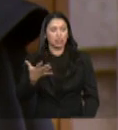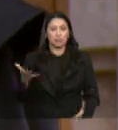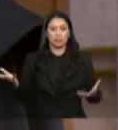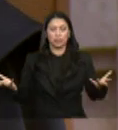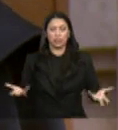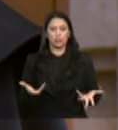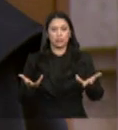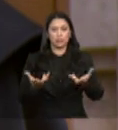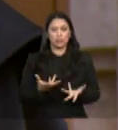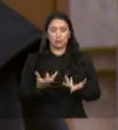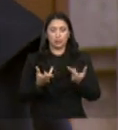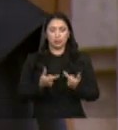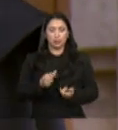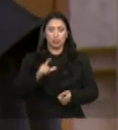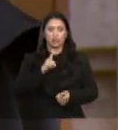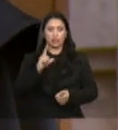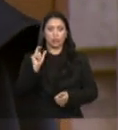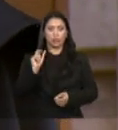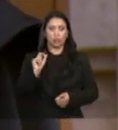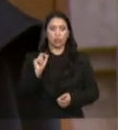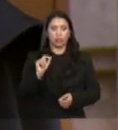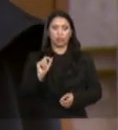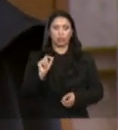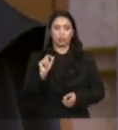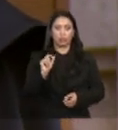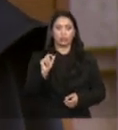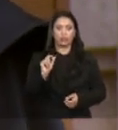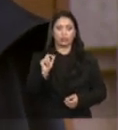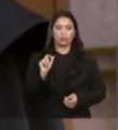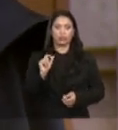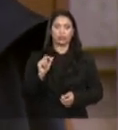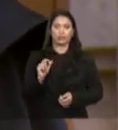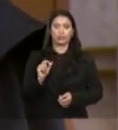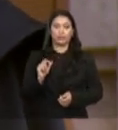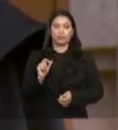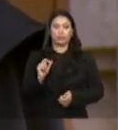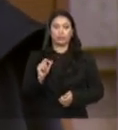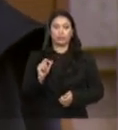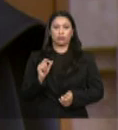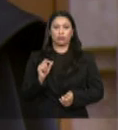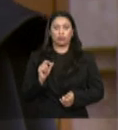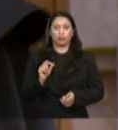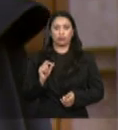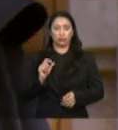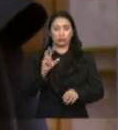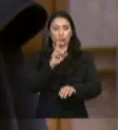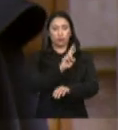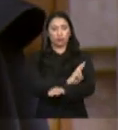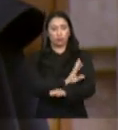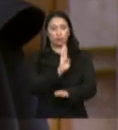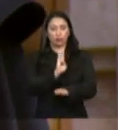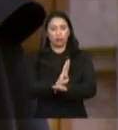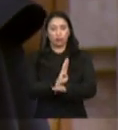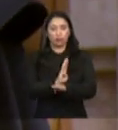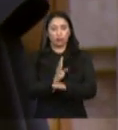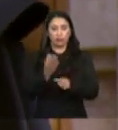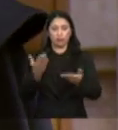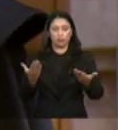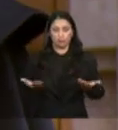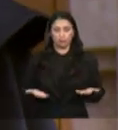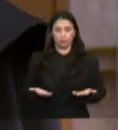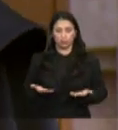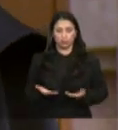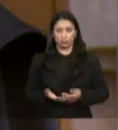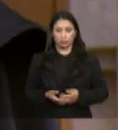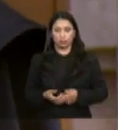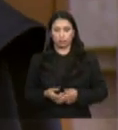desculpas e talvez alguma coisa Seja obrigada a repetir porque é Rui Barbosa nós não estamos falando de qualquer